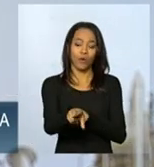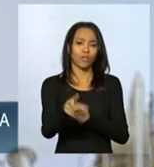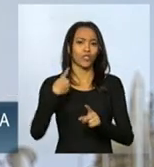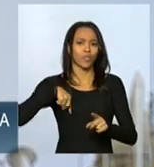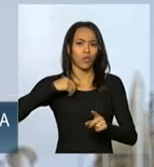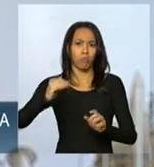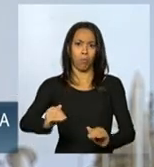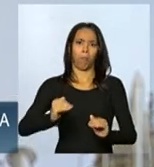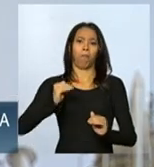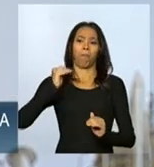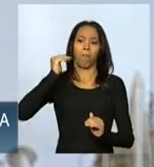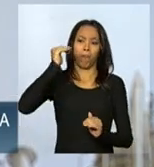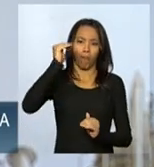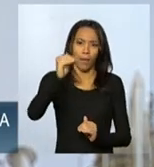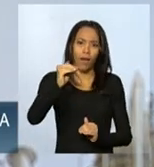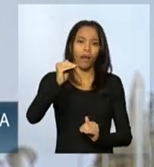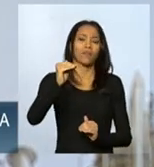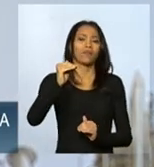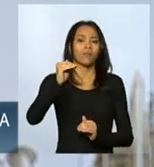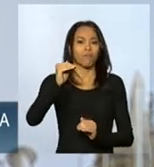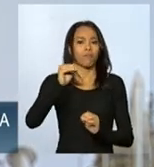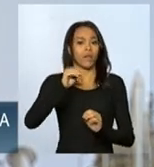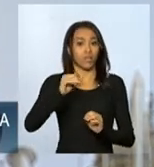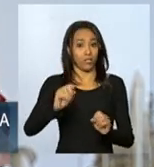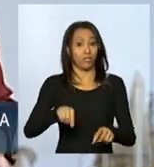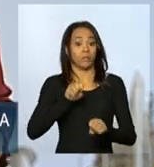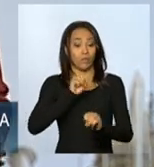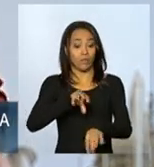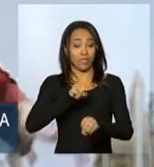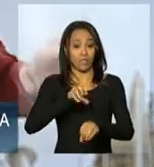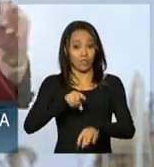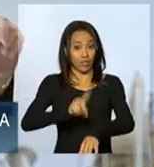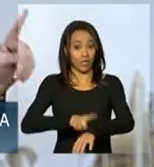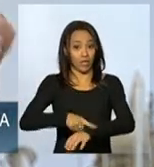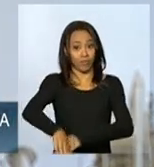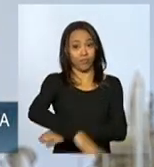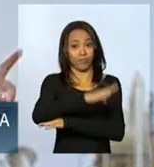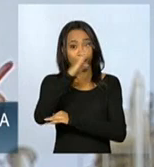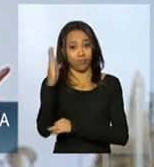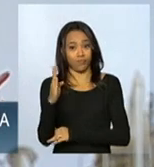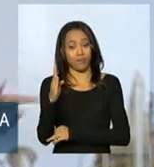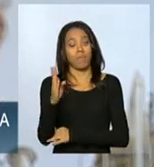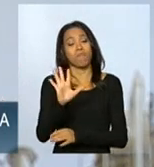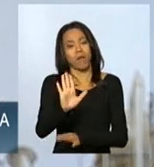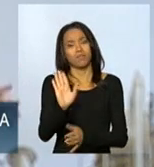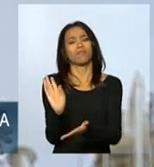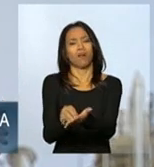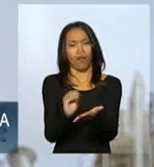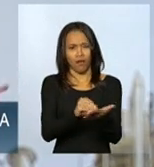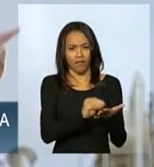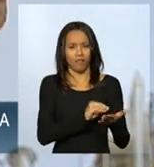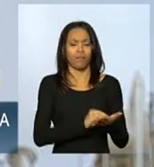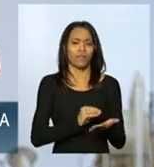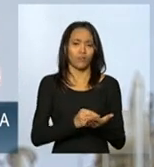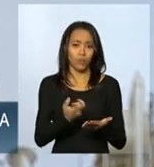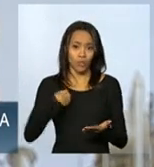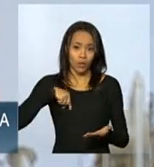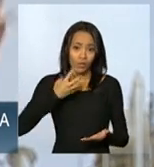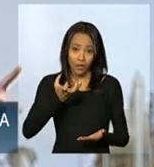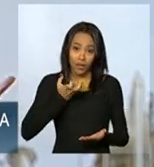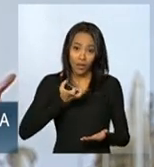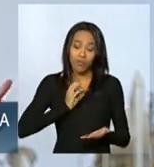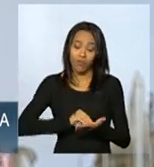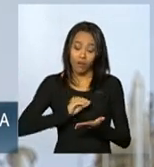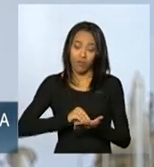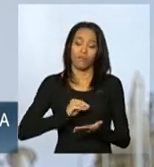para aumentar o ensino em tempo integral. Mas ainda está muito longe do que nós queremos e